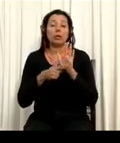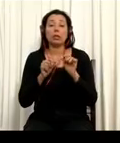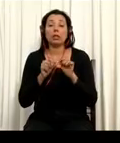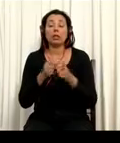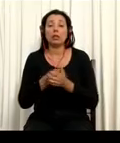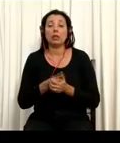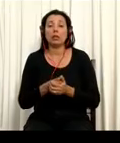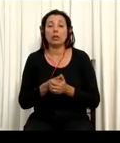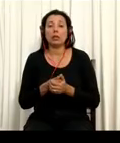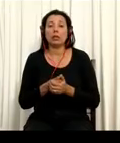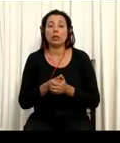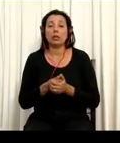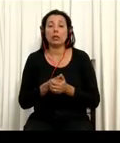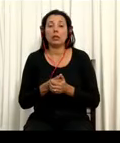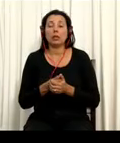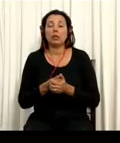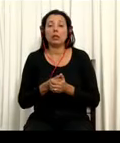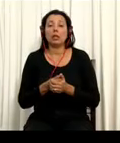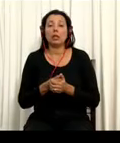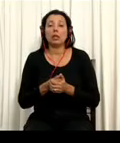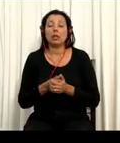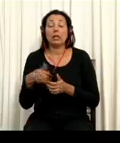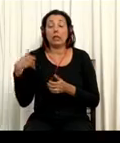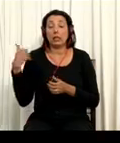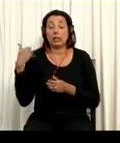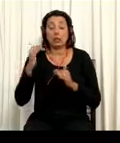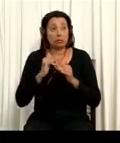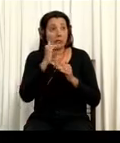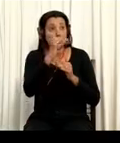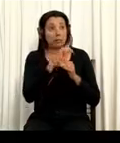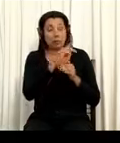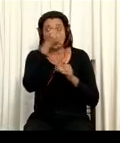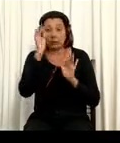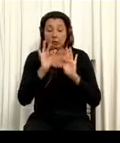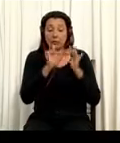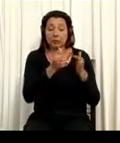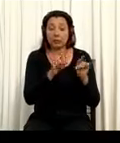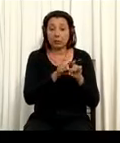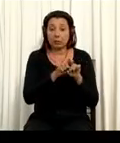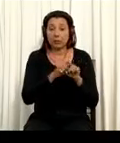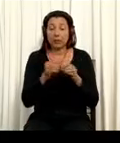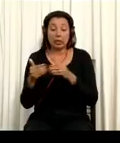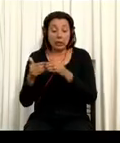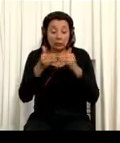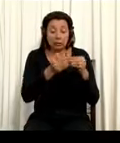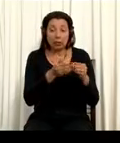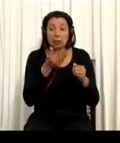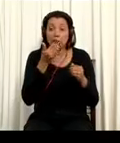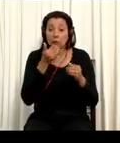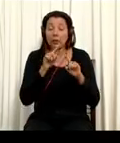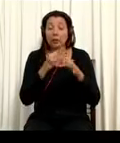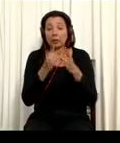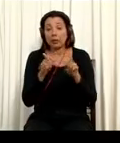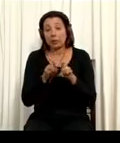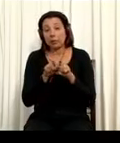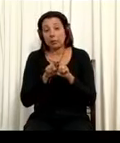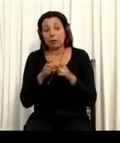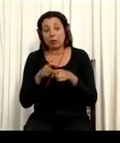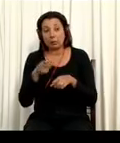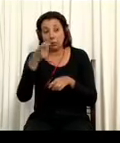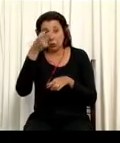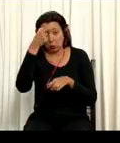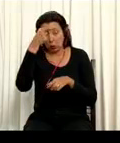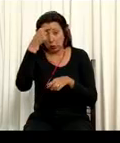tentando trazer emancipação para essas famílias, não só levando comida como uma caridade, mas também como uma consciência